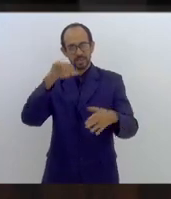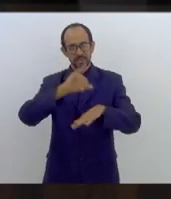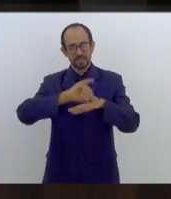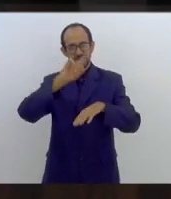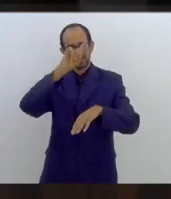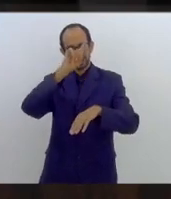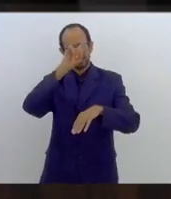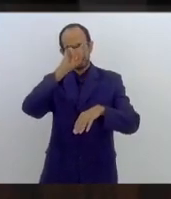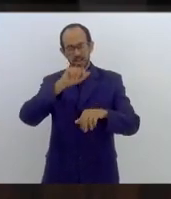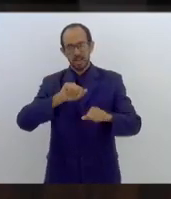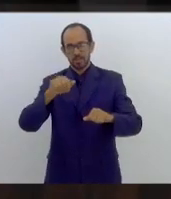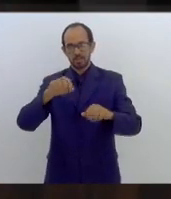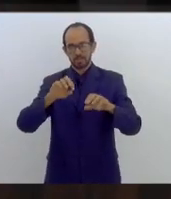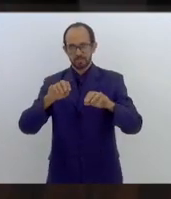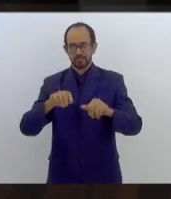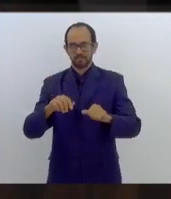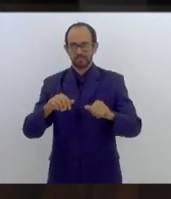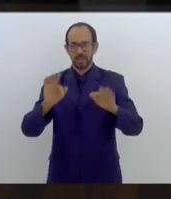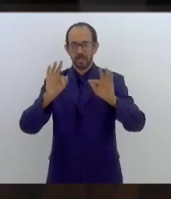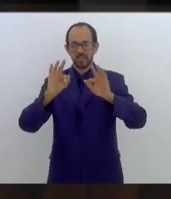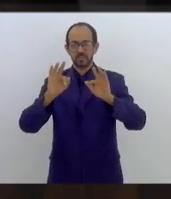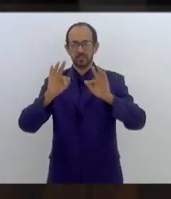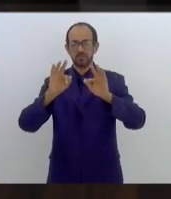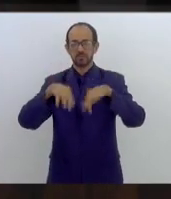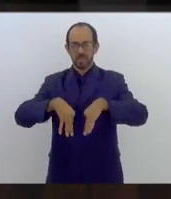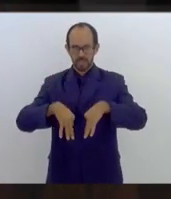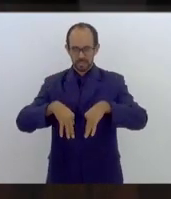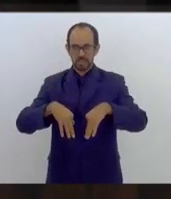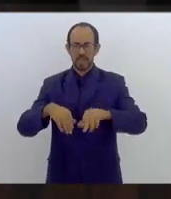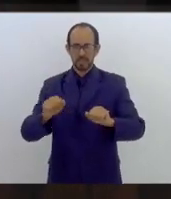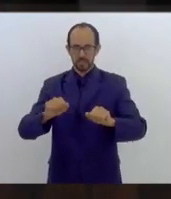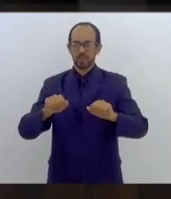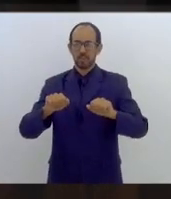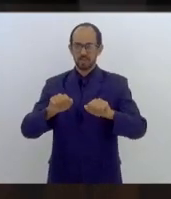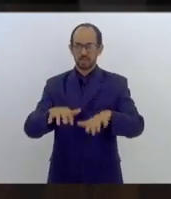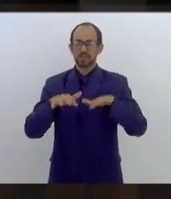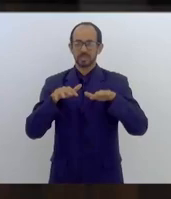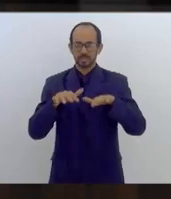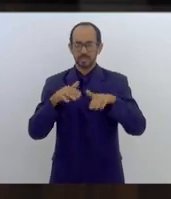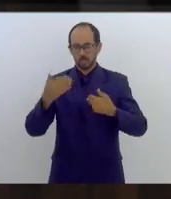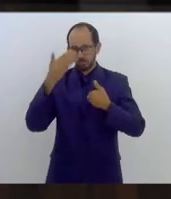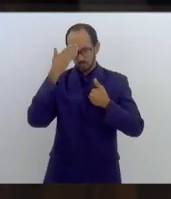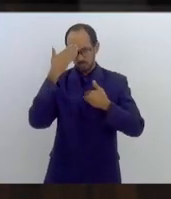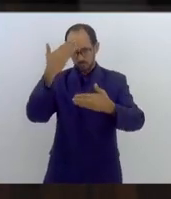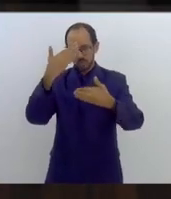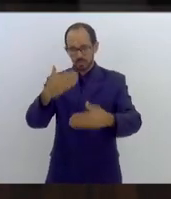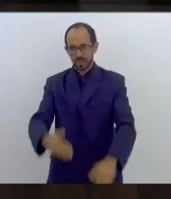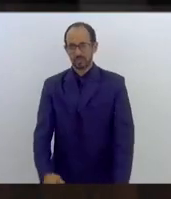Declaro encerrado esta sessão. Muito obrigado.